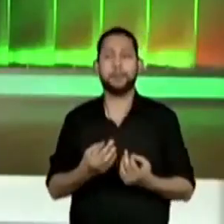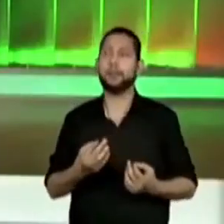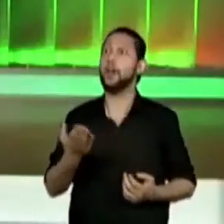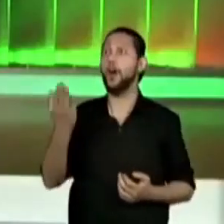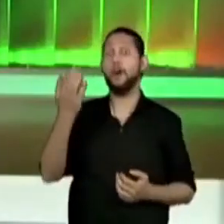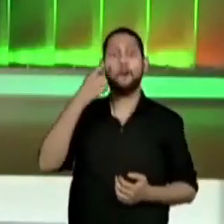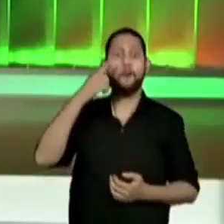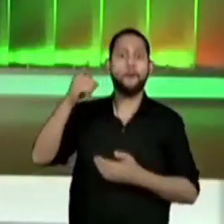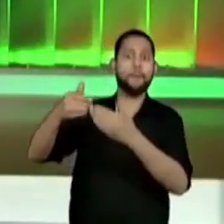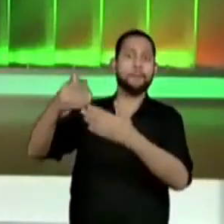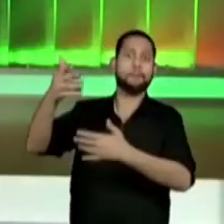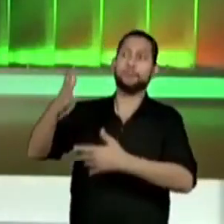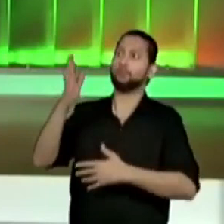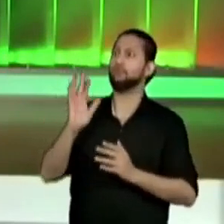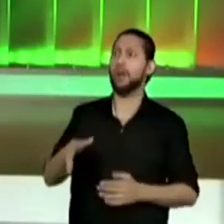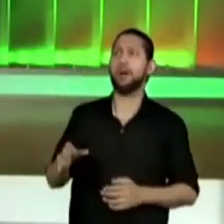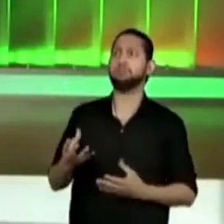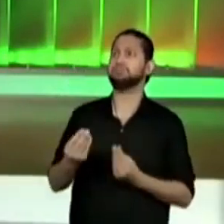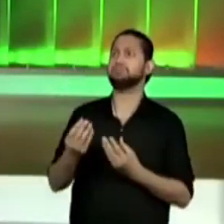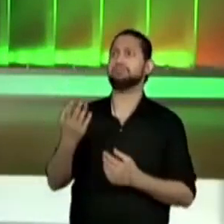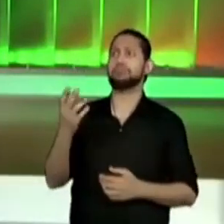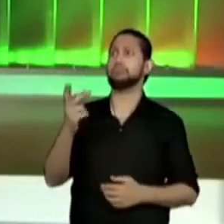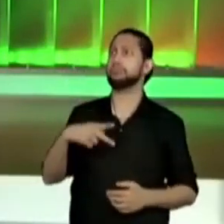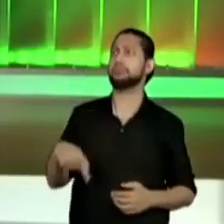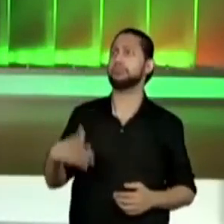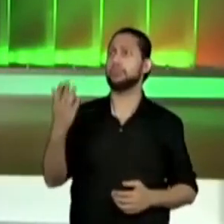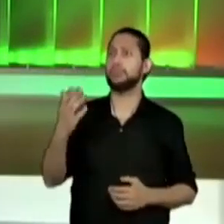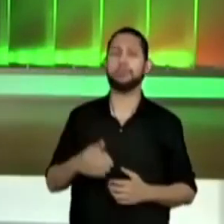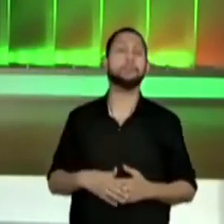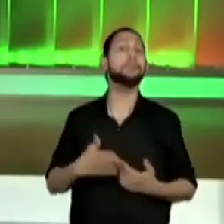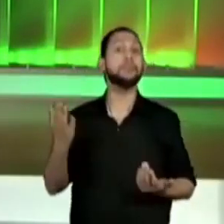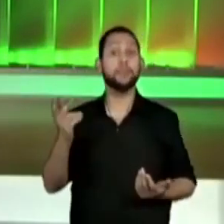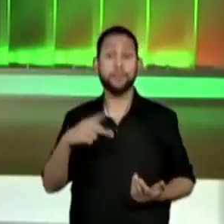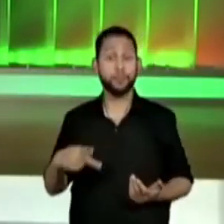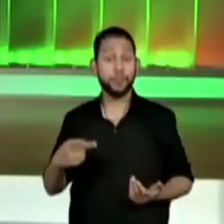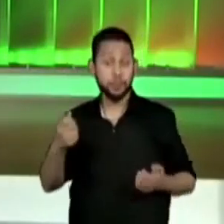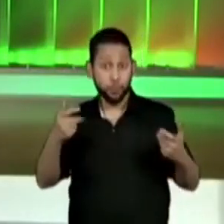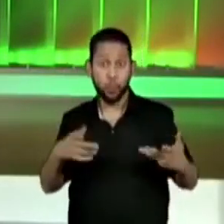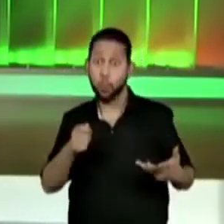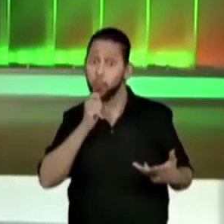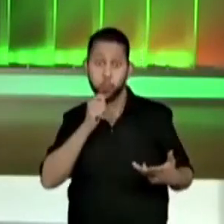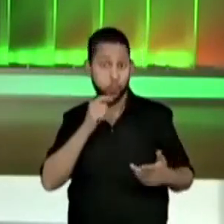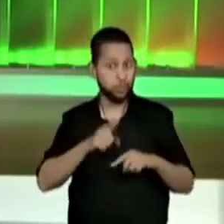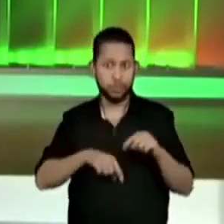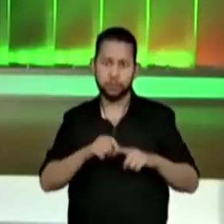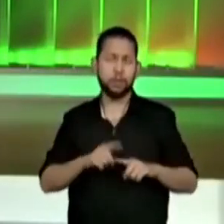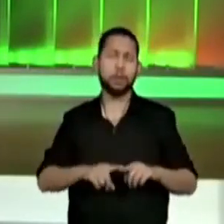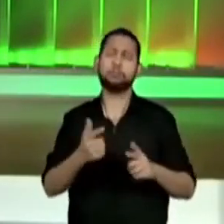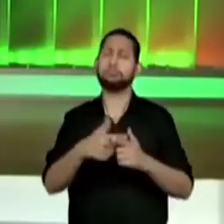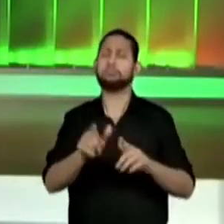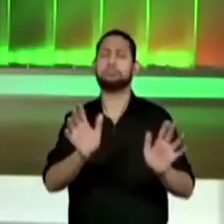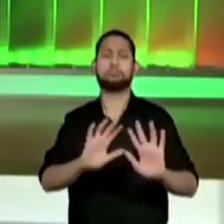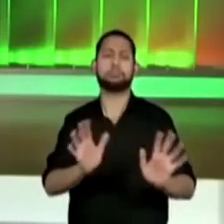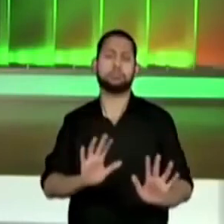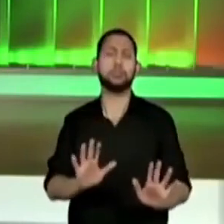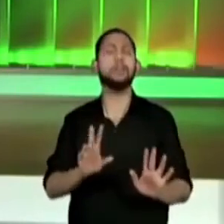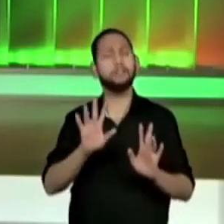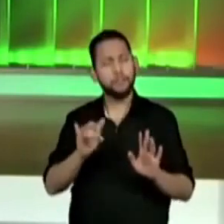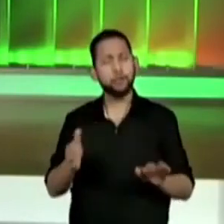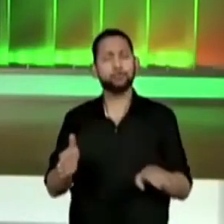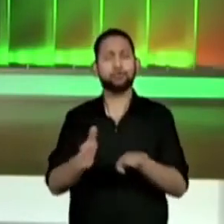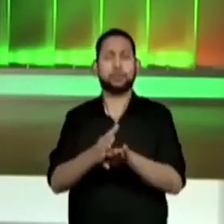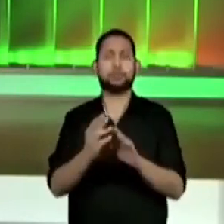aqui no nosso chat A professora falou que infelizmente ela não tem o material ainda calma esse material vai chegar